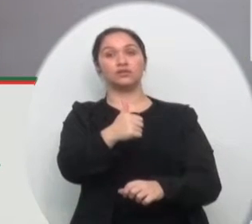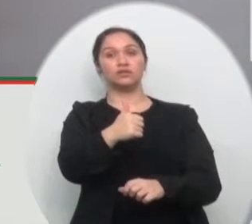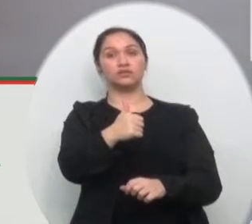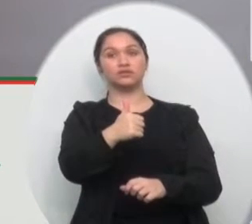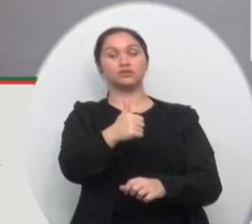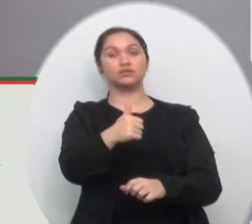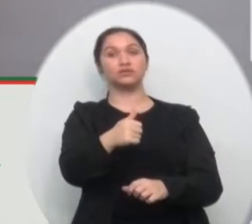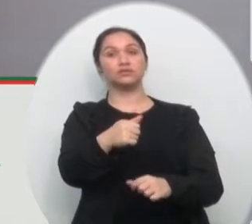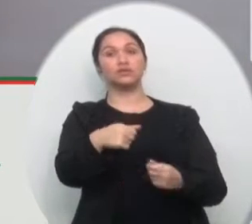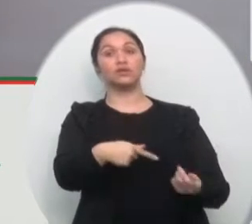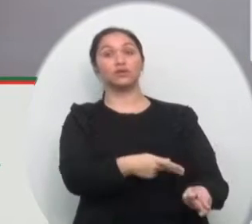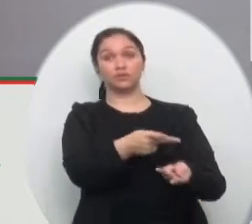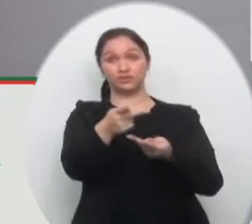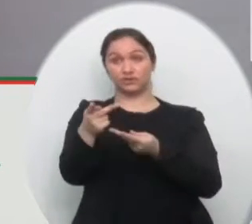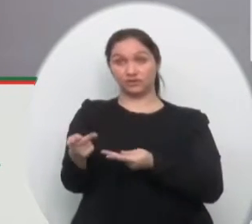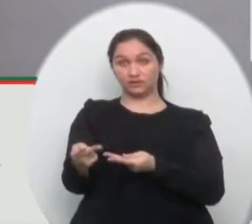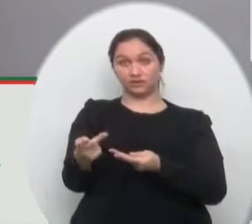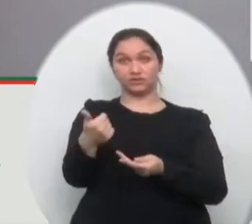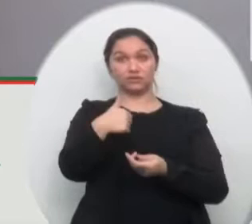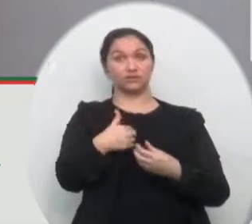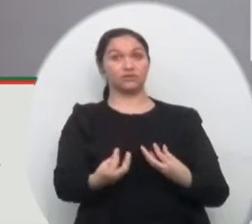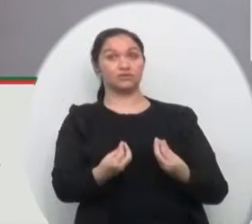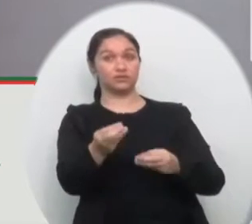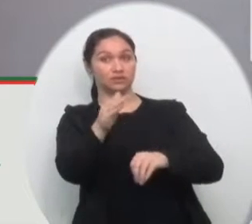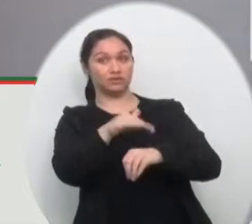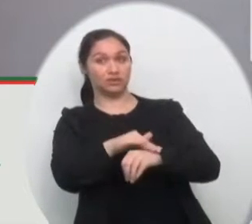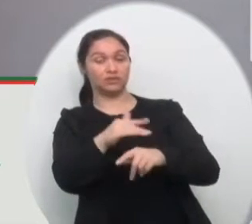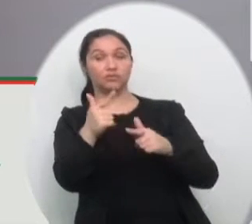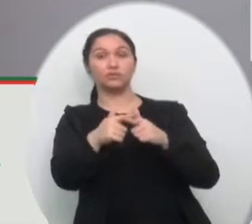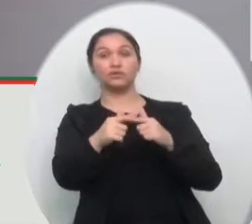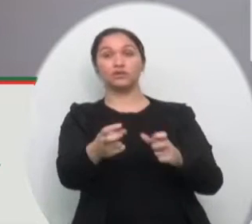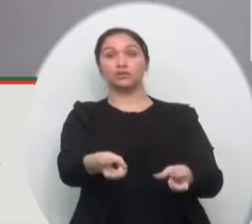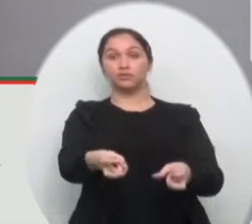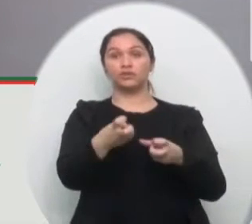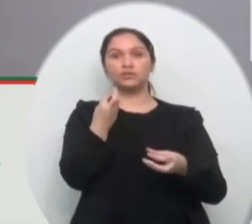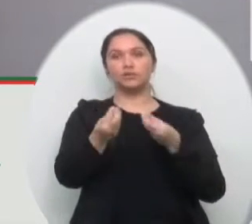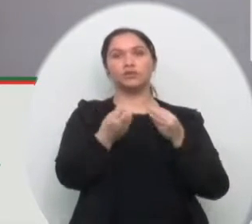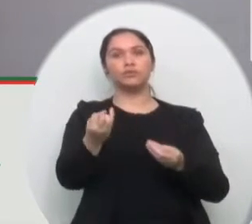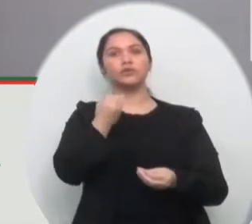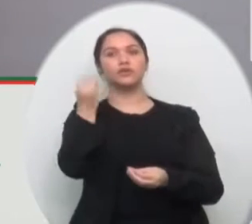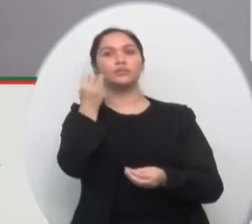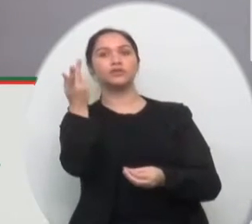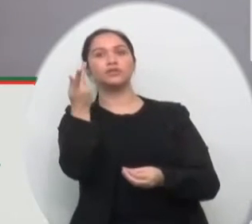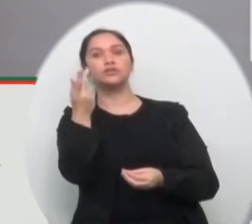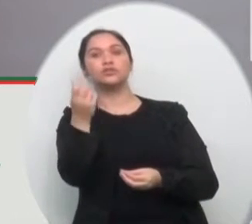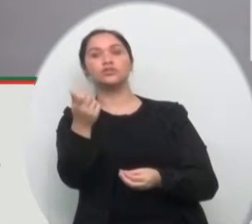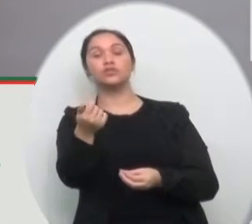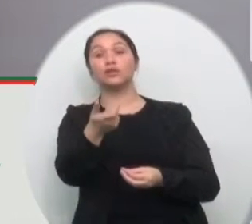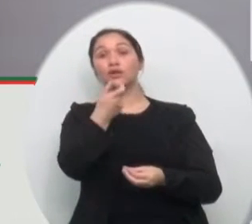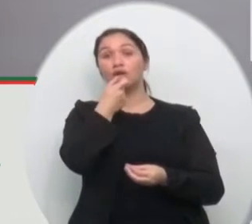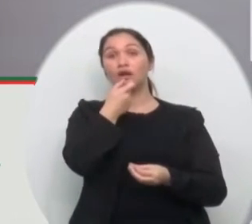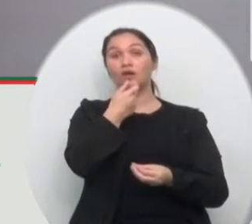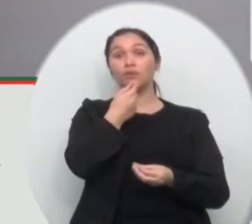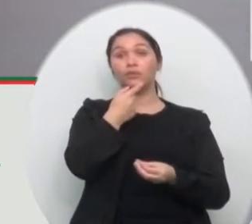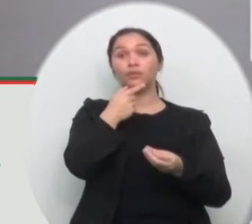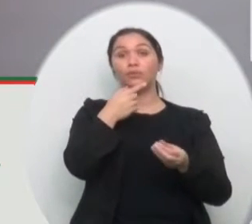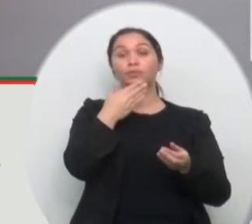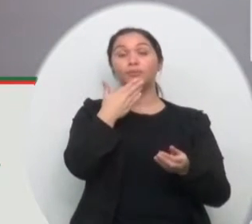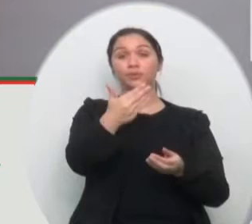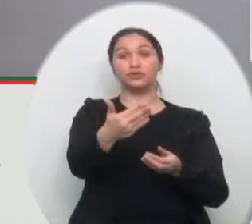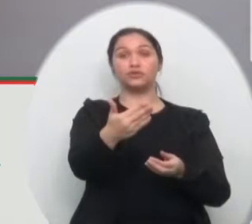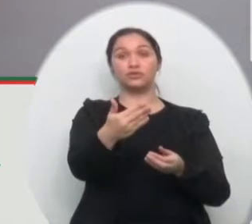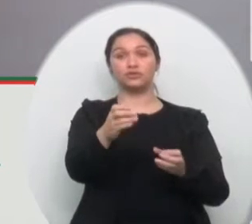o meu tempo até porque vejo a relevância da reivindicação de toda a comunidade lá do Capão, do